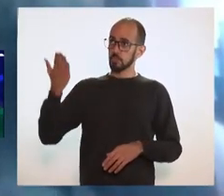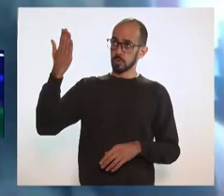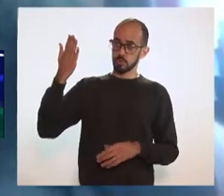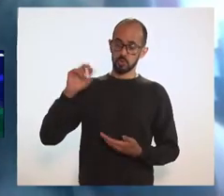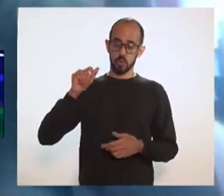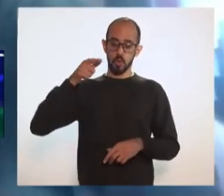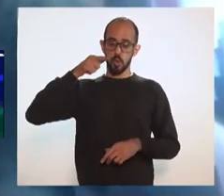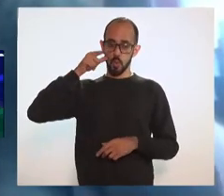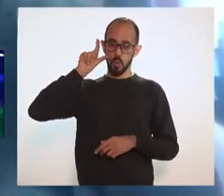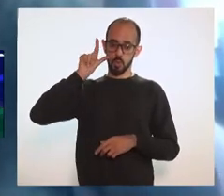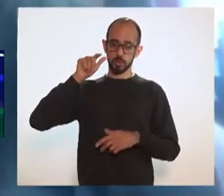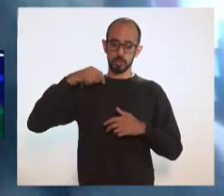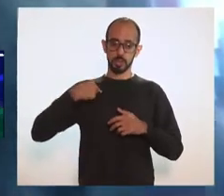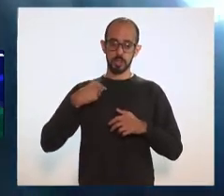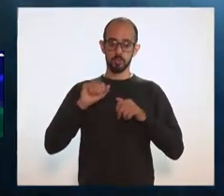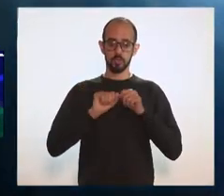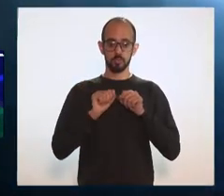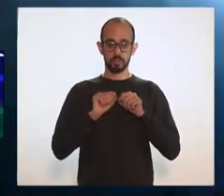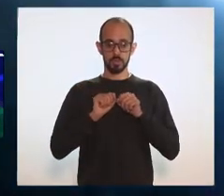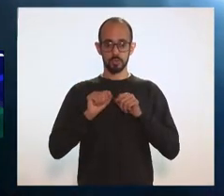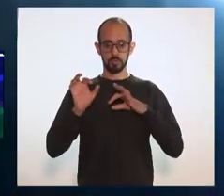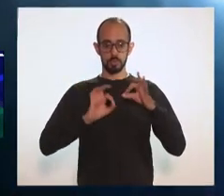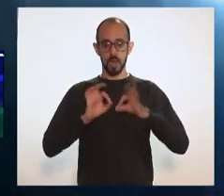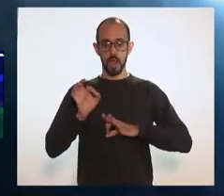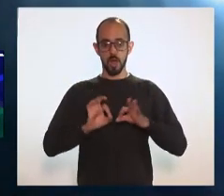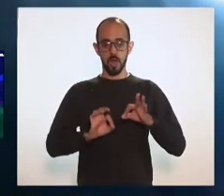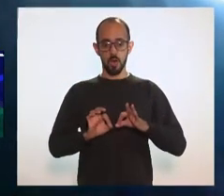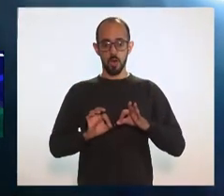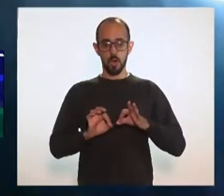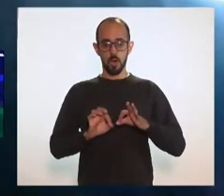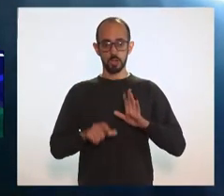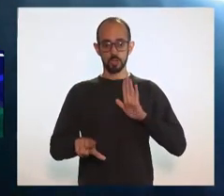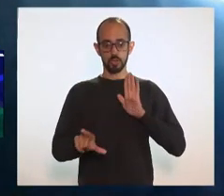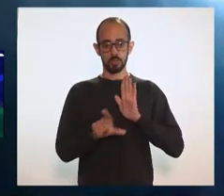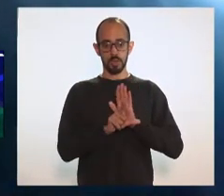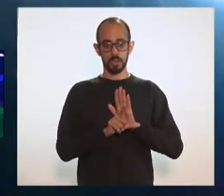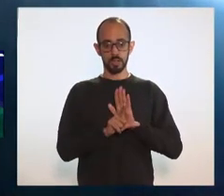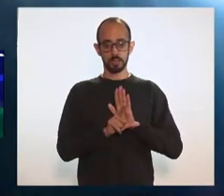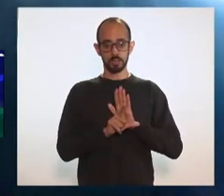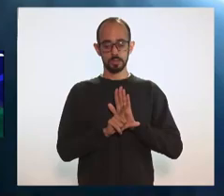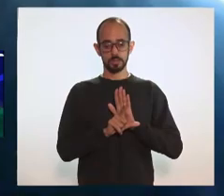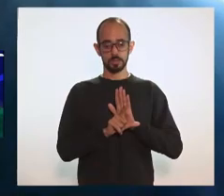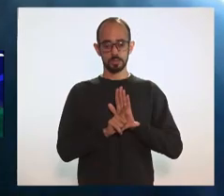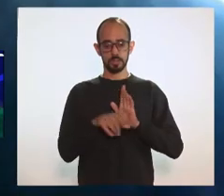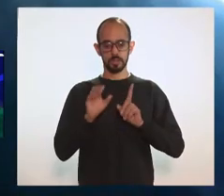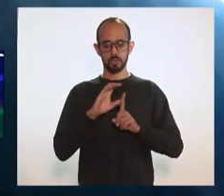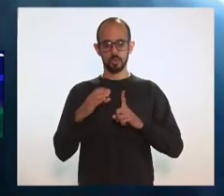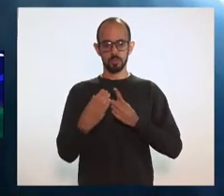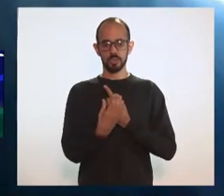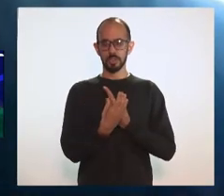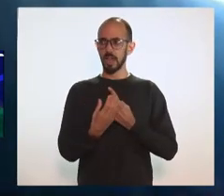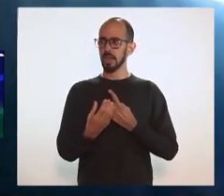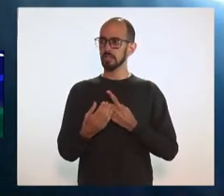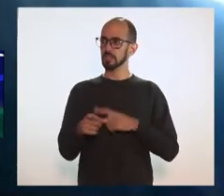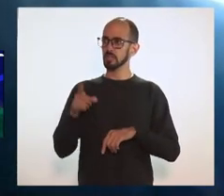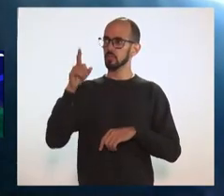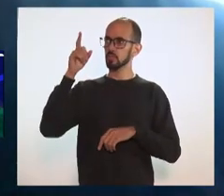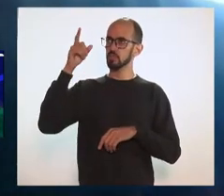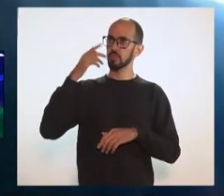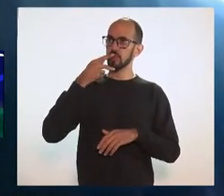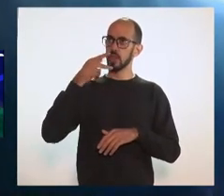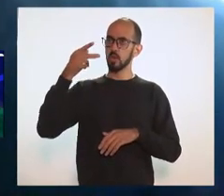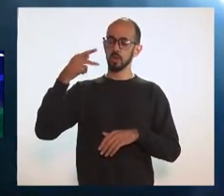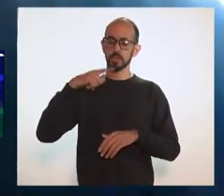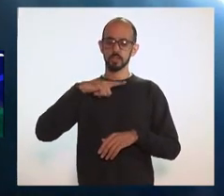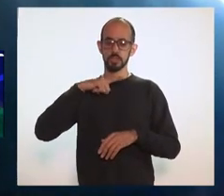ontem fiz um pela ordem sobre a lei das rádios comunitárias e Vossa Excelência me disse que tinha uma lei